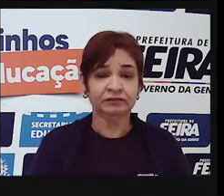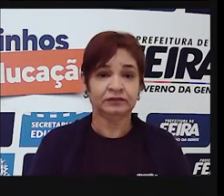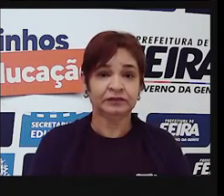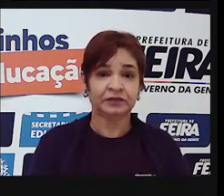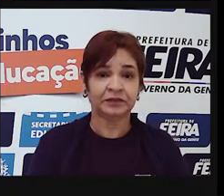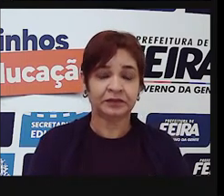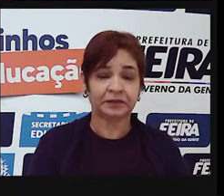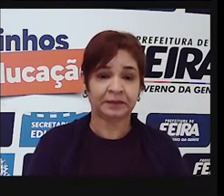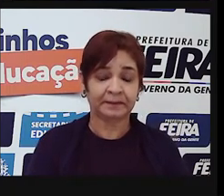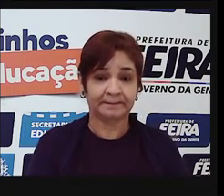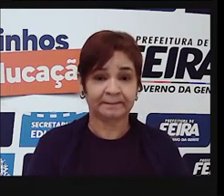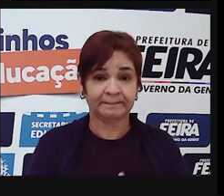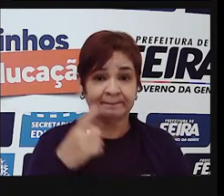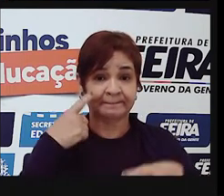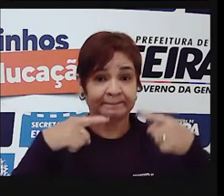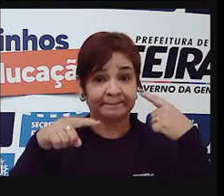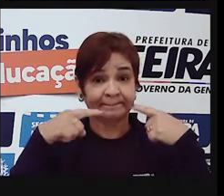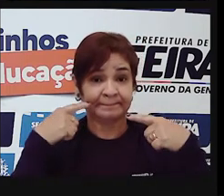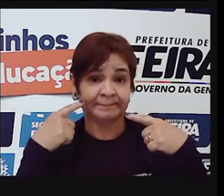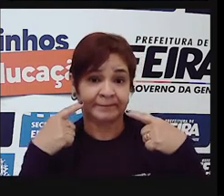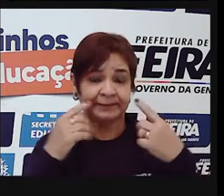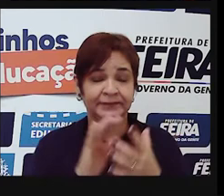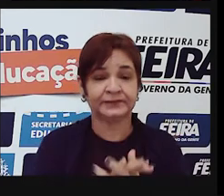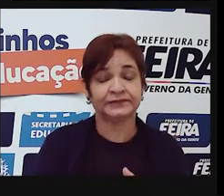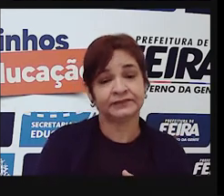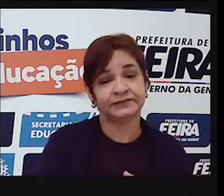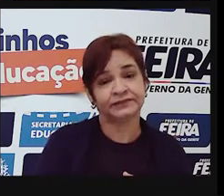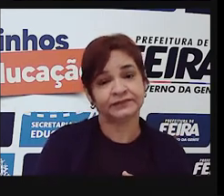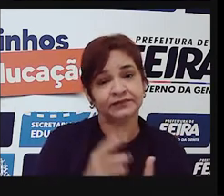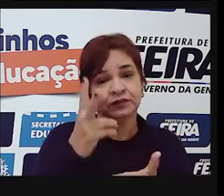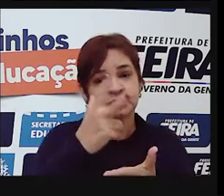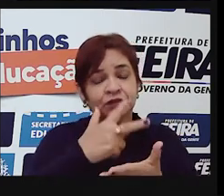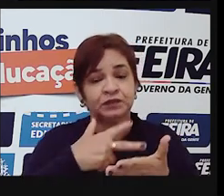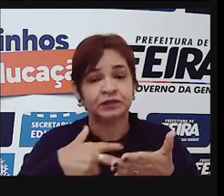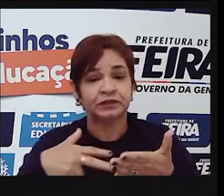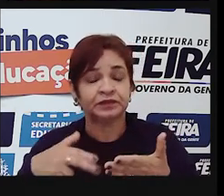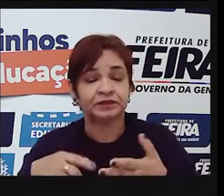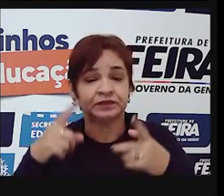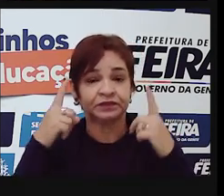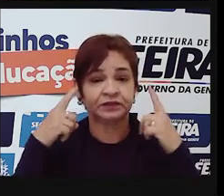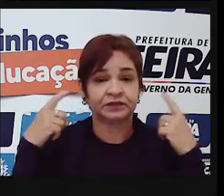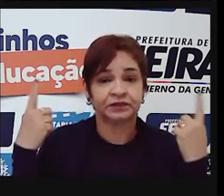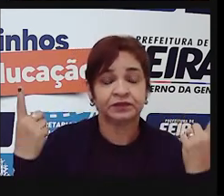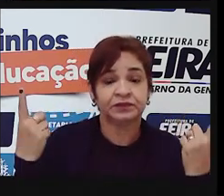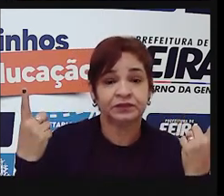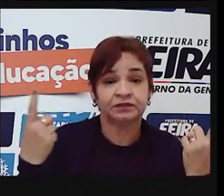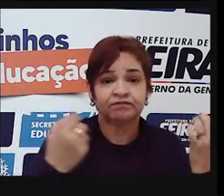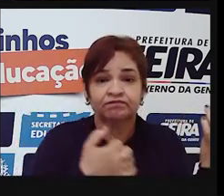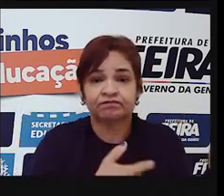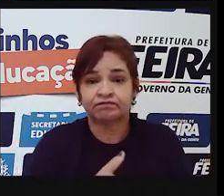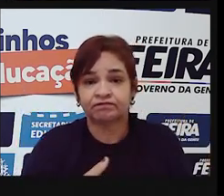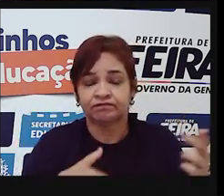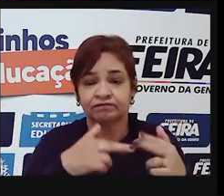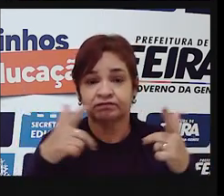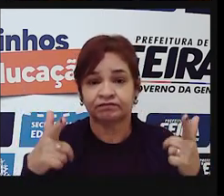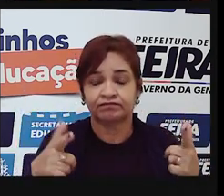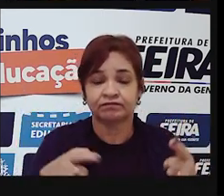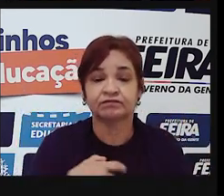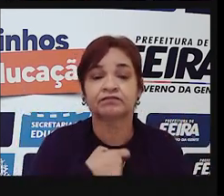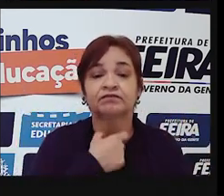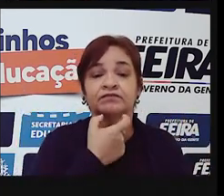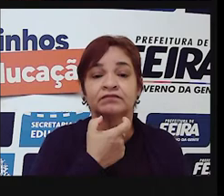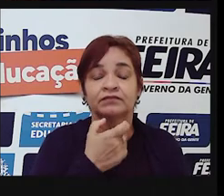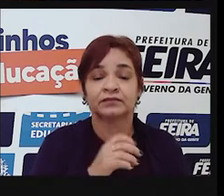A música é a arte que está ligada a sons, como instrumentos e vozes. É